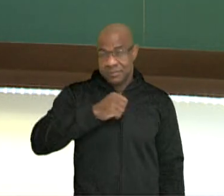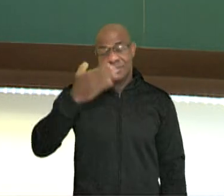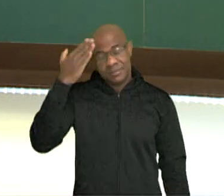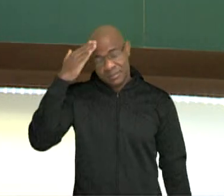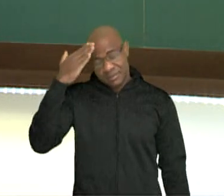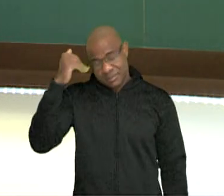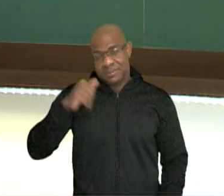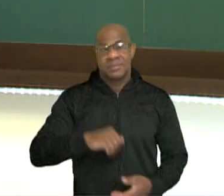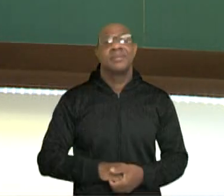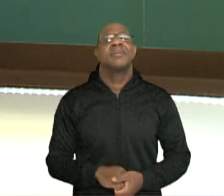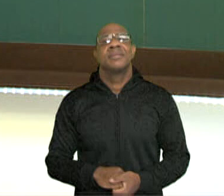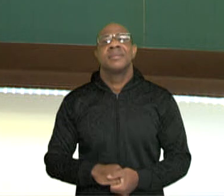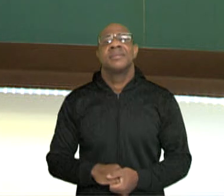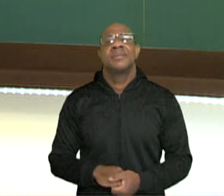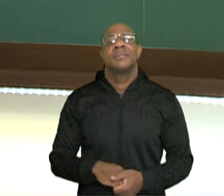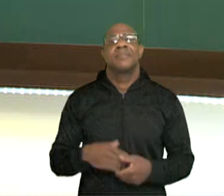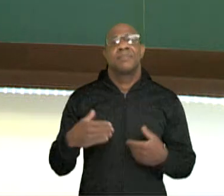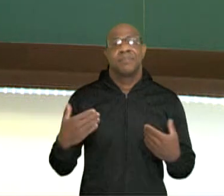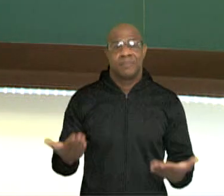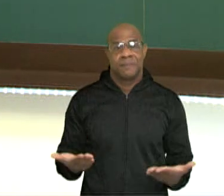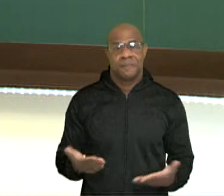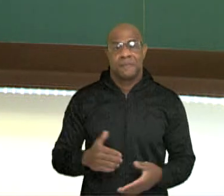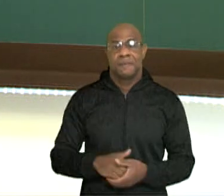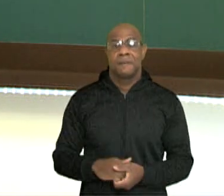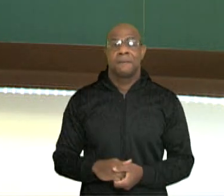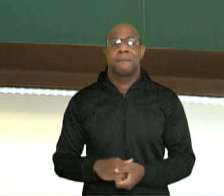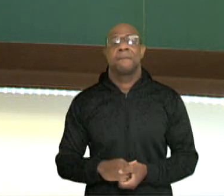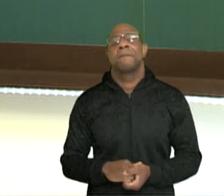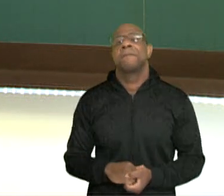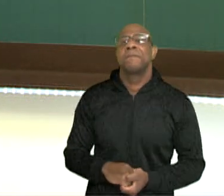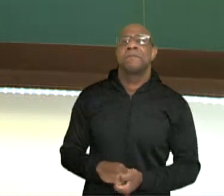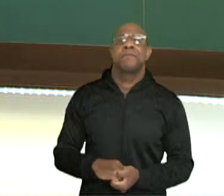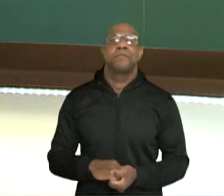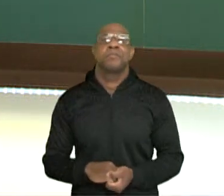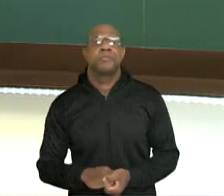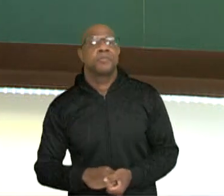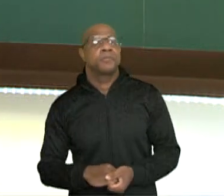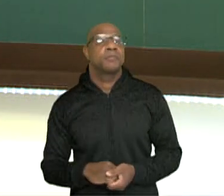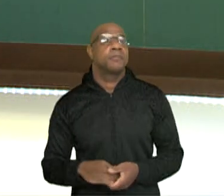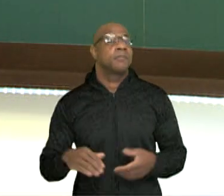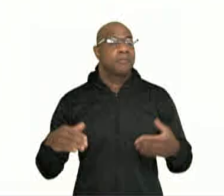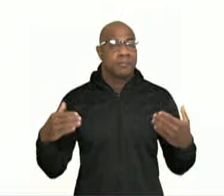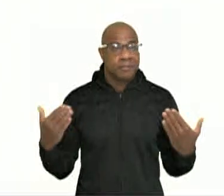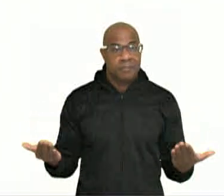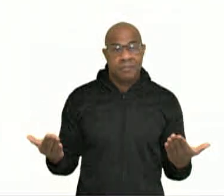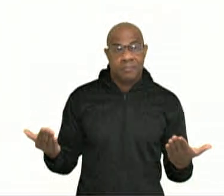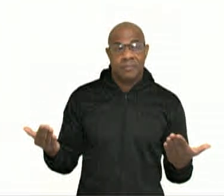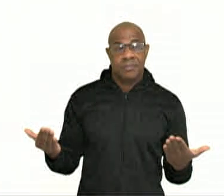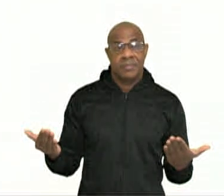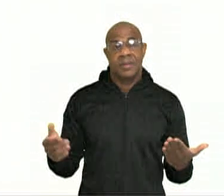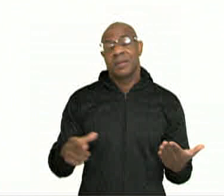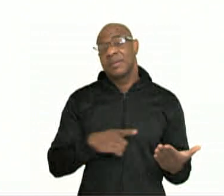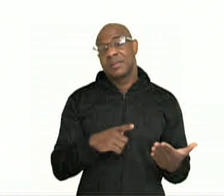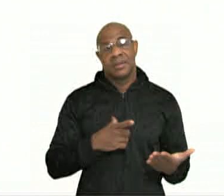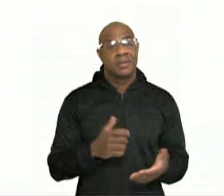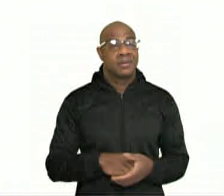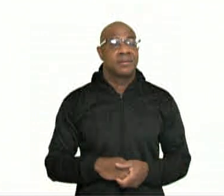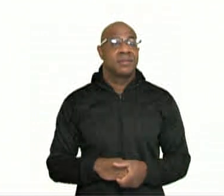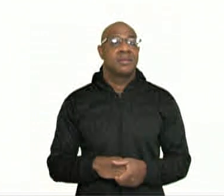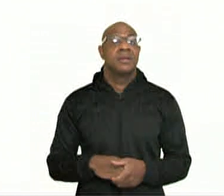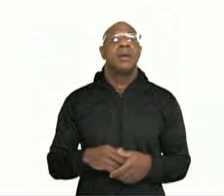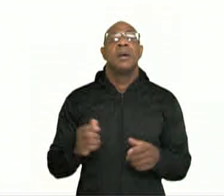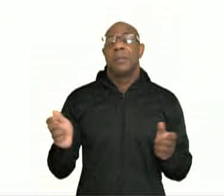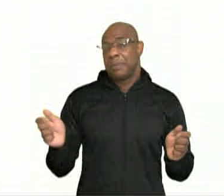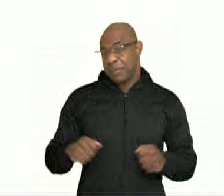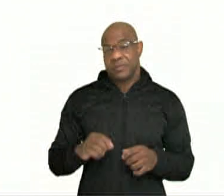seja ali relevante socialmente, né, que vai atingir a todos aquela informação. Então, a poucas horas ou minutos, isso